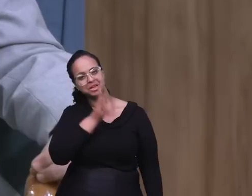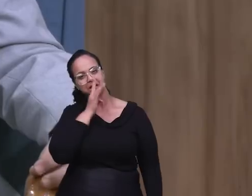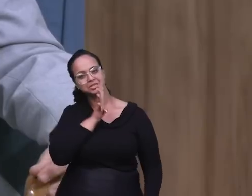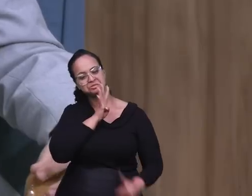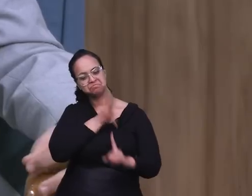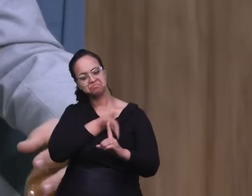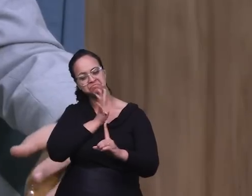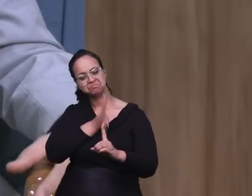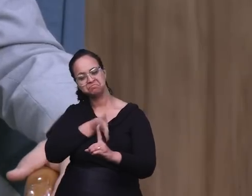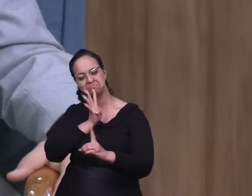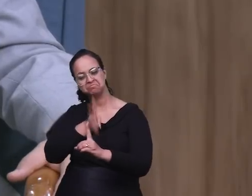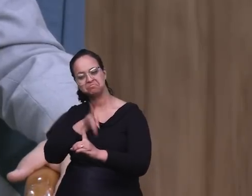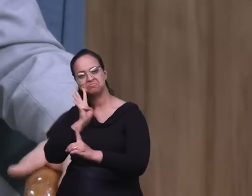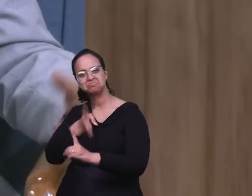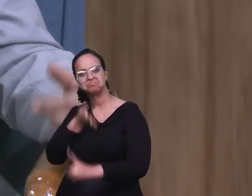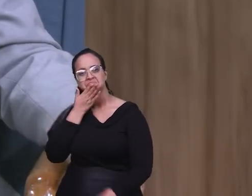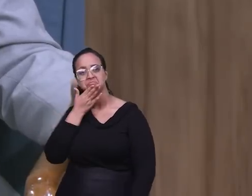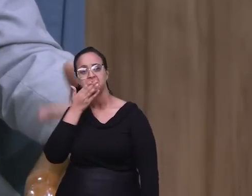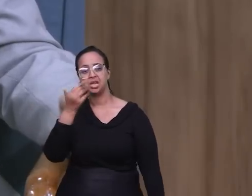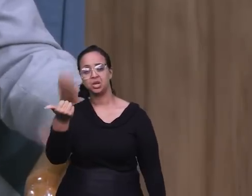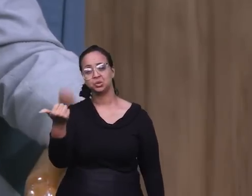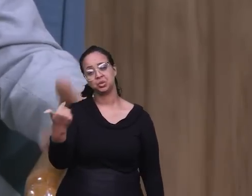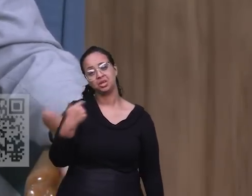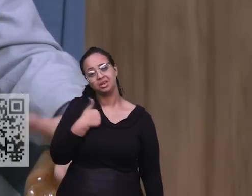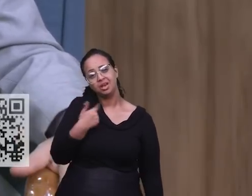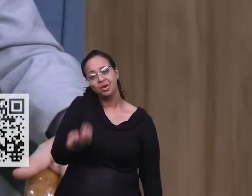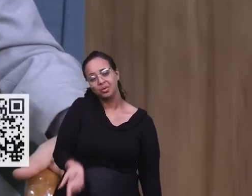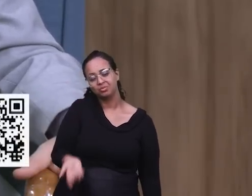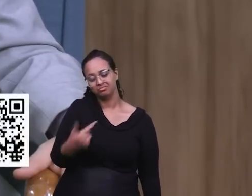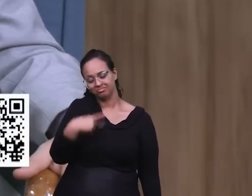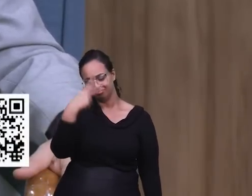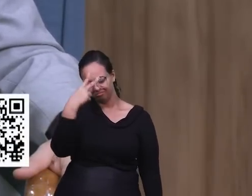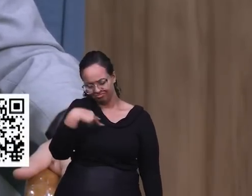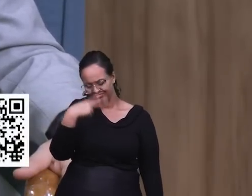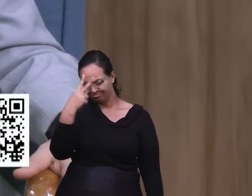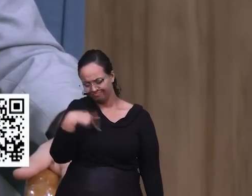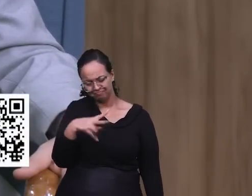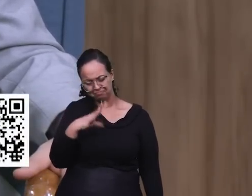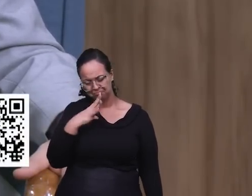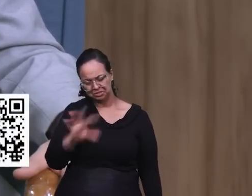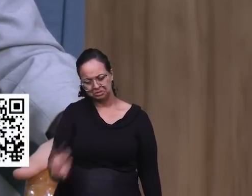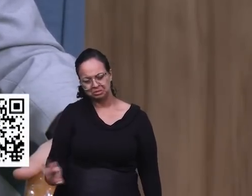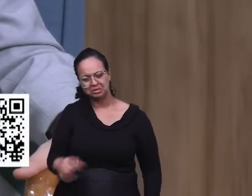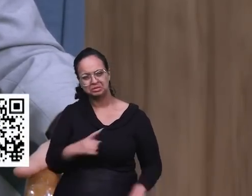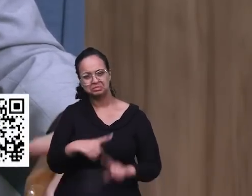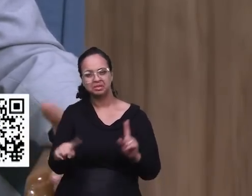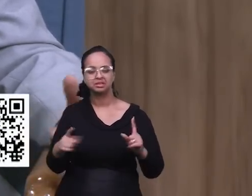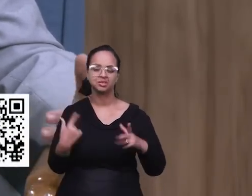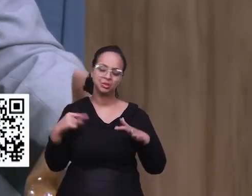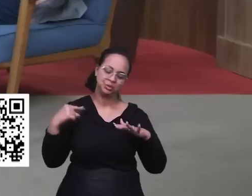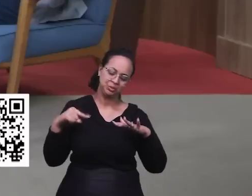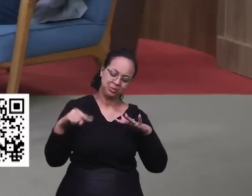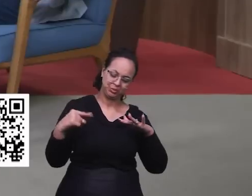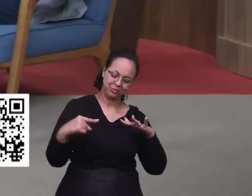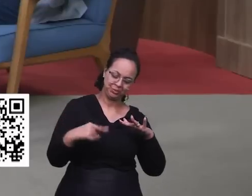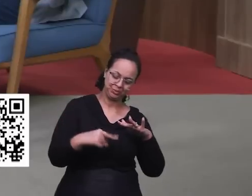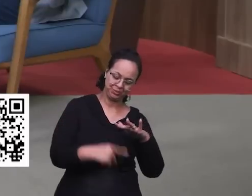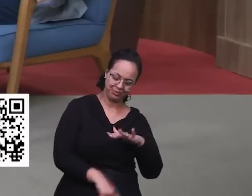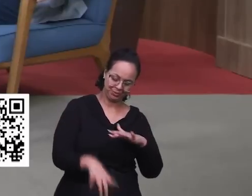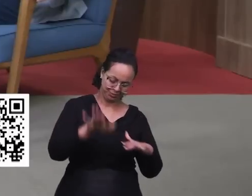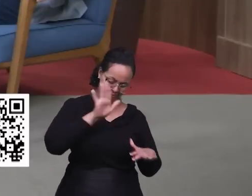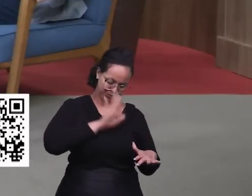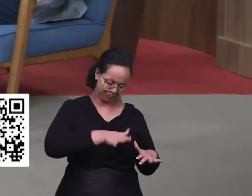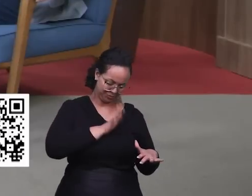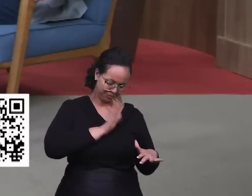nós, cada um de nós, melhor do que nós mesmos nos conhecemos. Claro. Ele conhece o profundo, e o